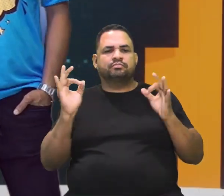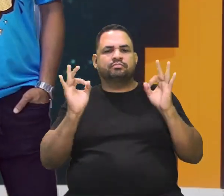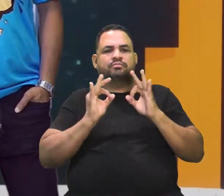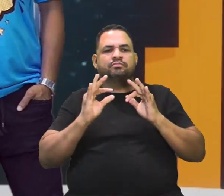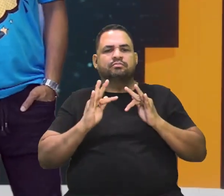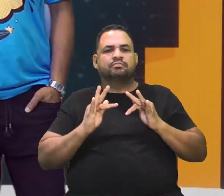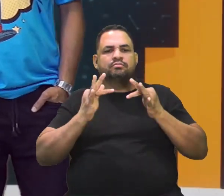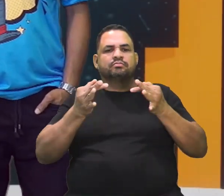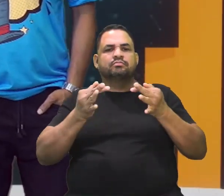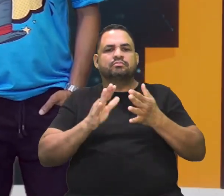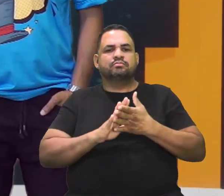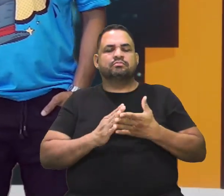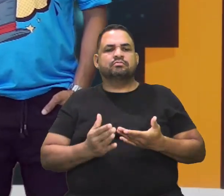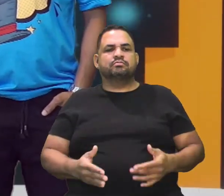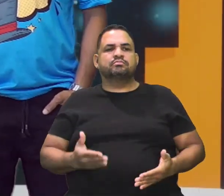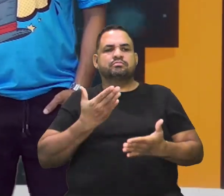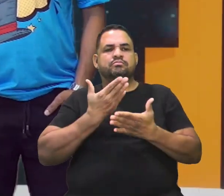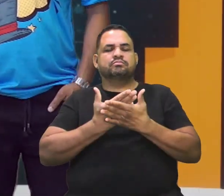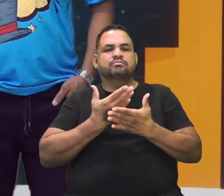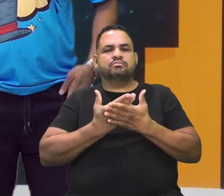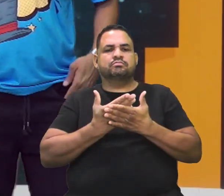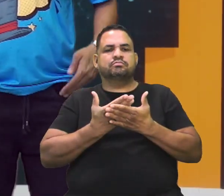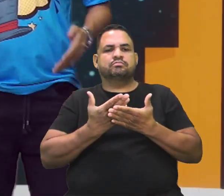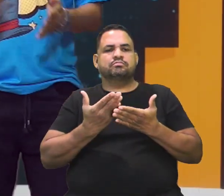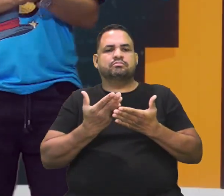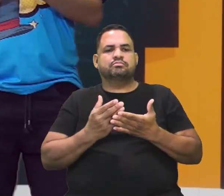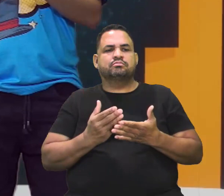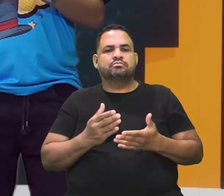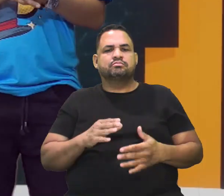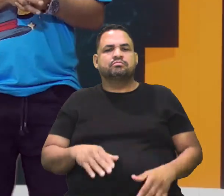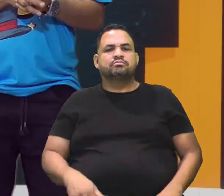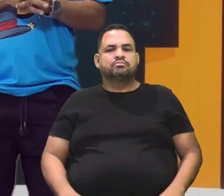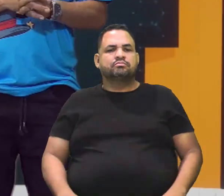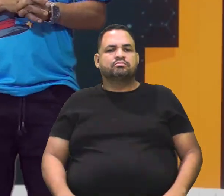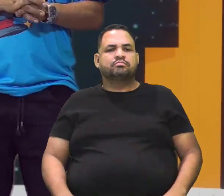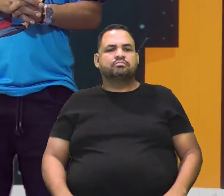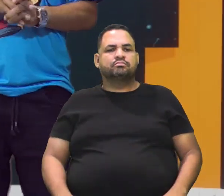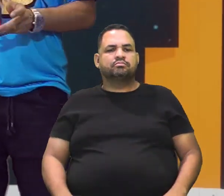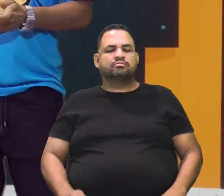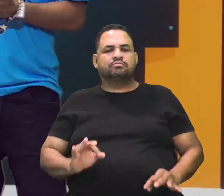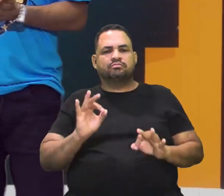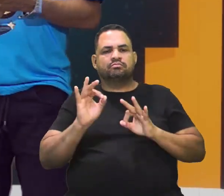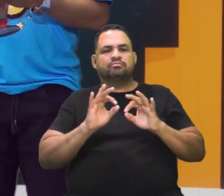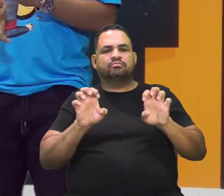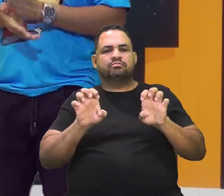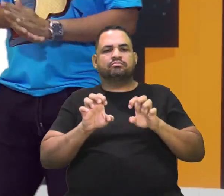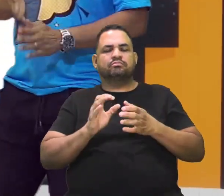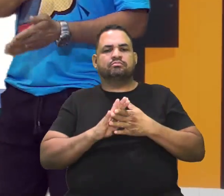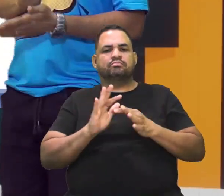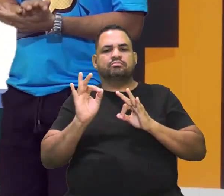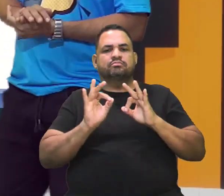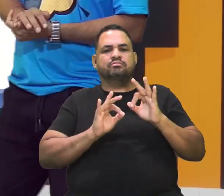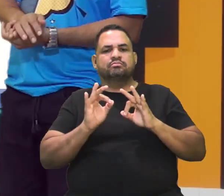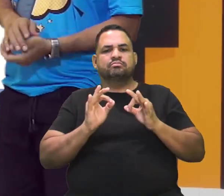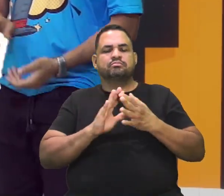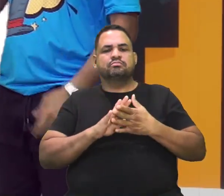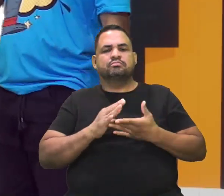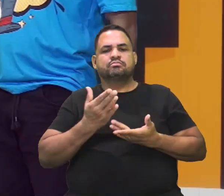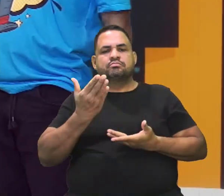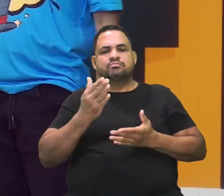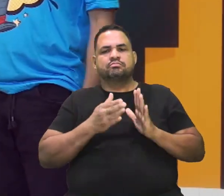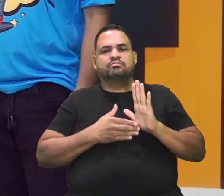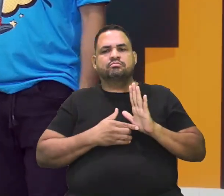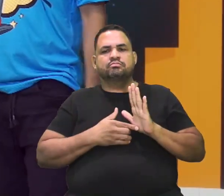E para finalizar, então, a última aula que a gente... aqui ainda falando... sim, vamos no esquema, né? Tinha esquecido dessa parte aí. O esquema